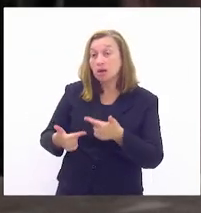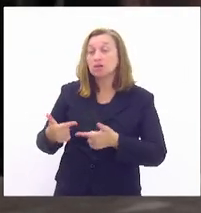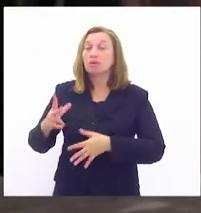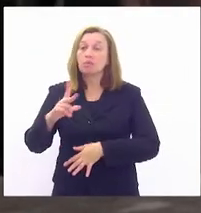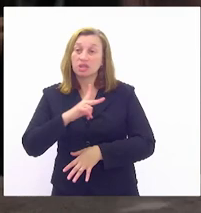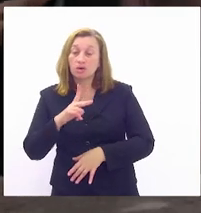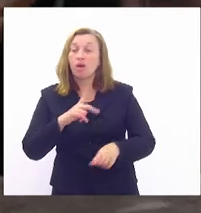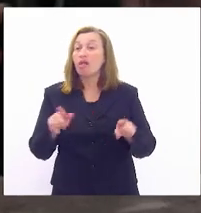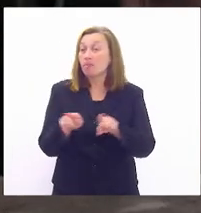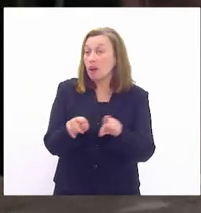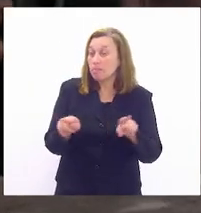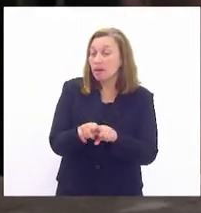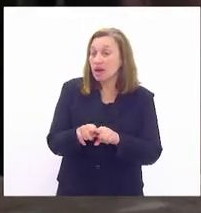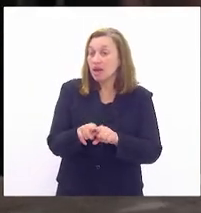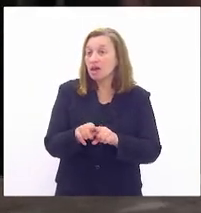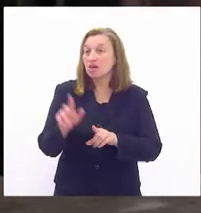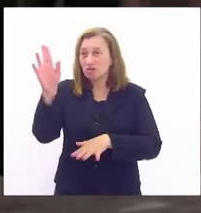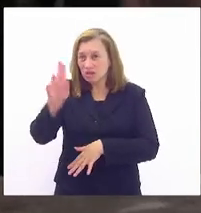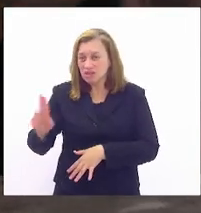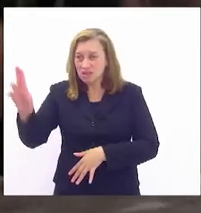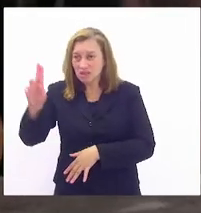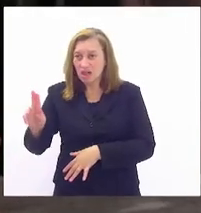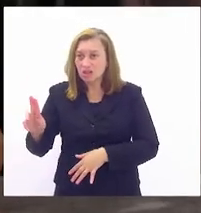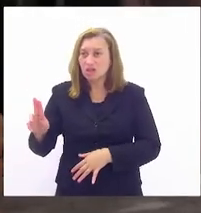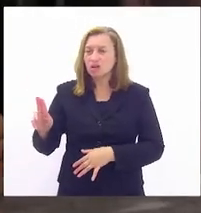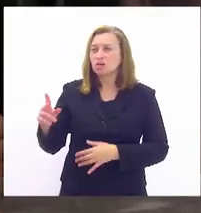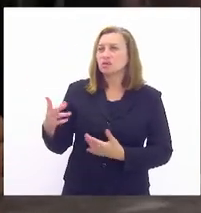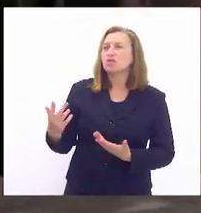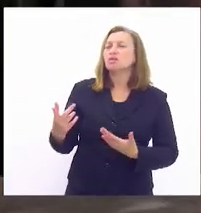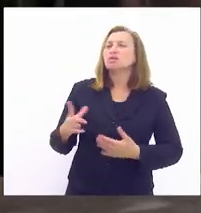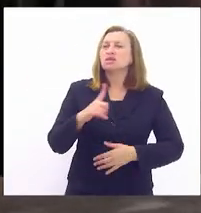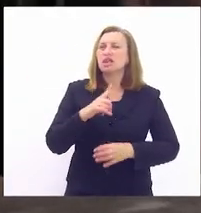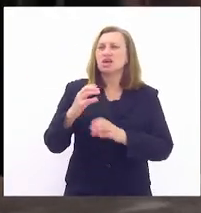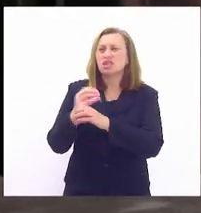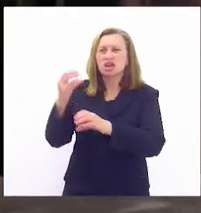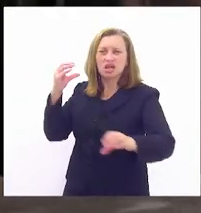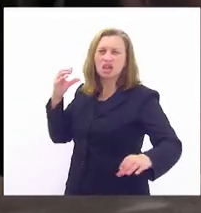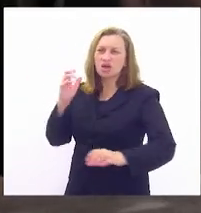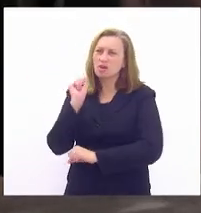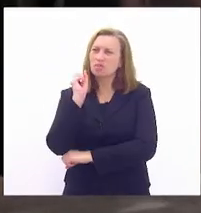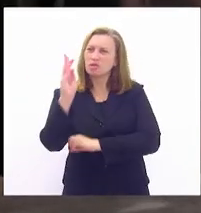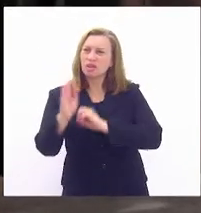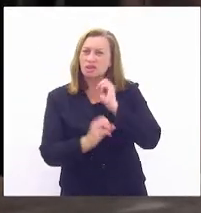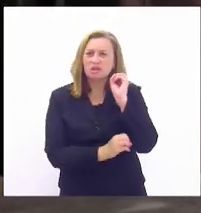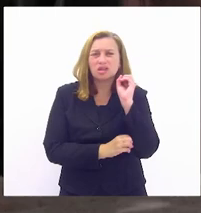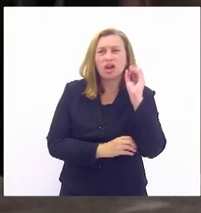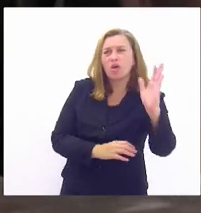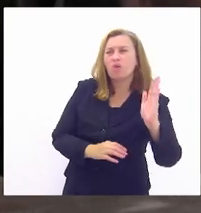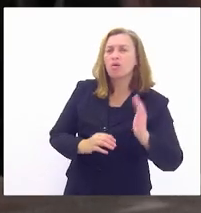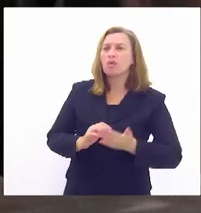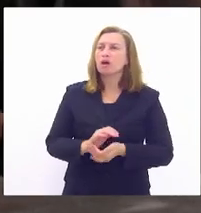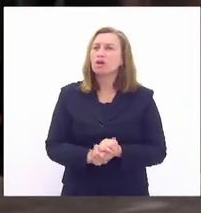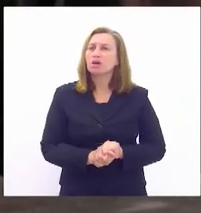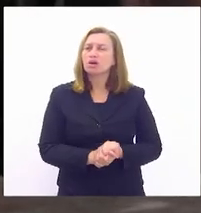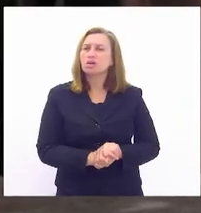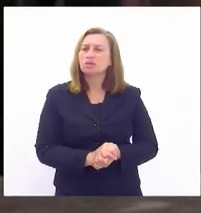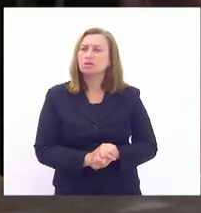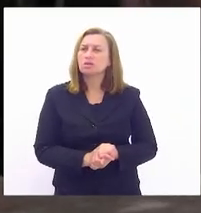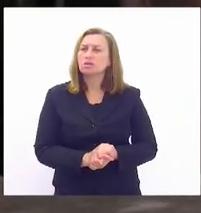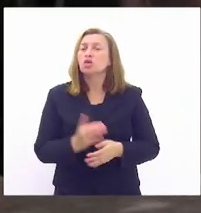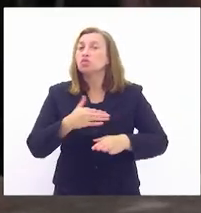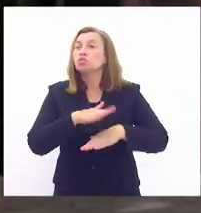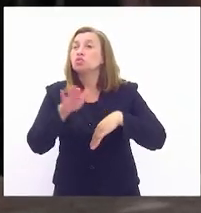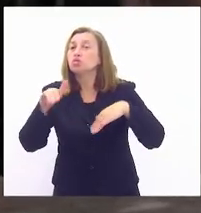particular, ambas têm, uma tem pós-graduação em engenharia ambiental, a outra tem o curso de engenharia ambiental. Acho que todas